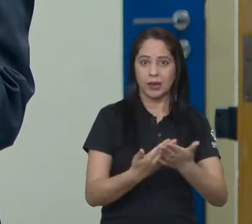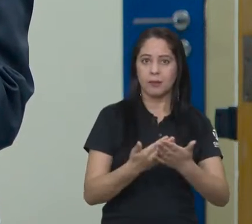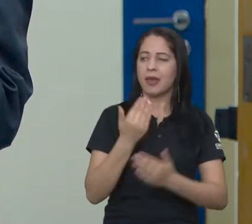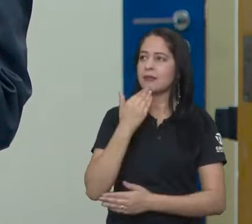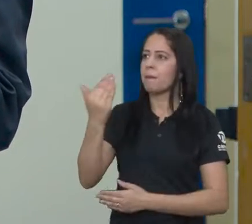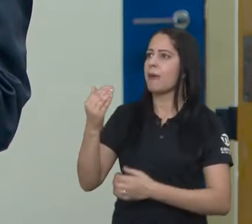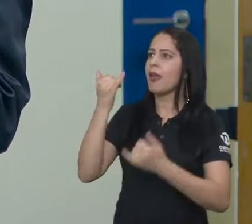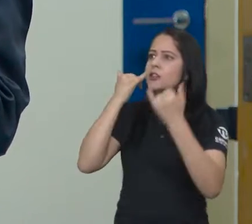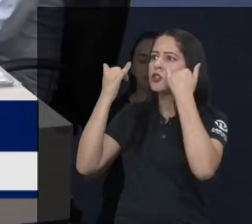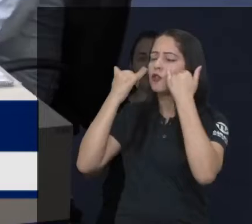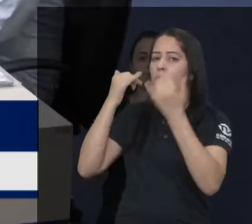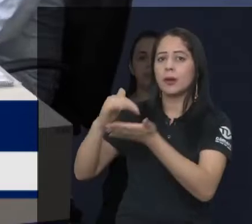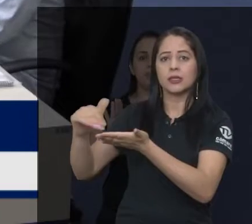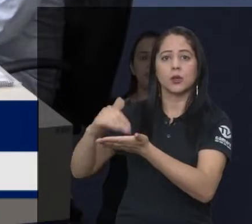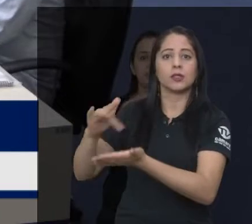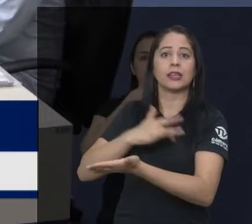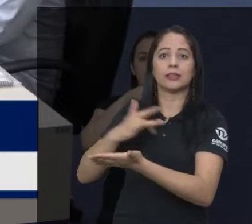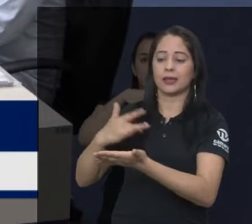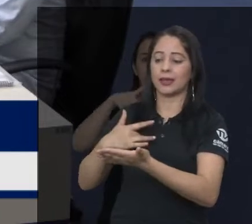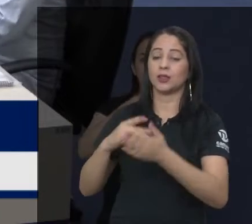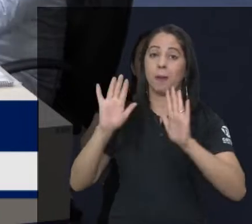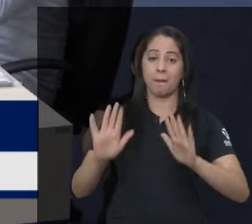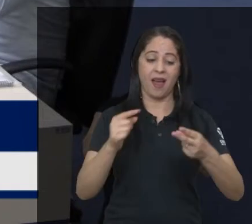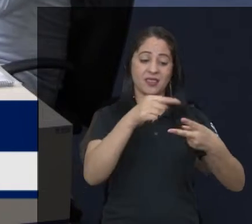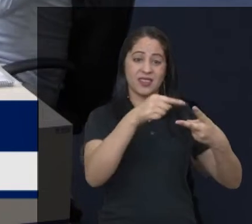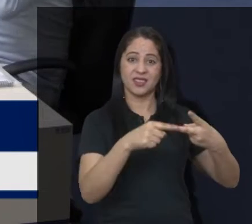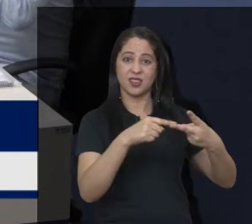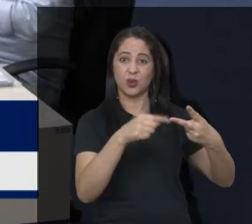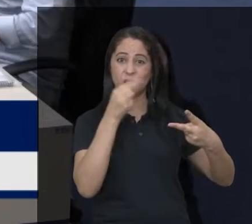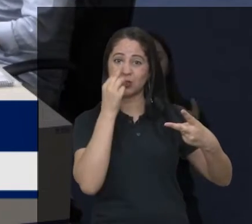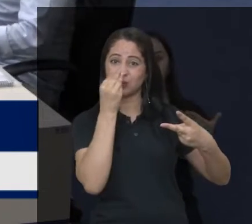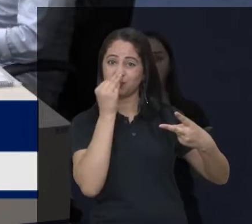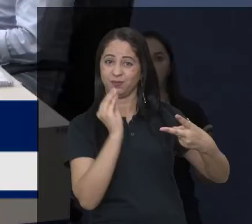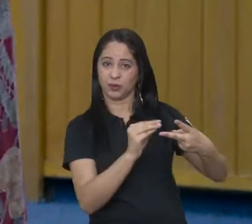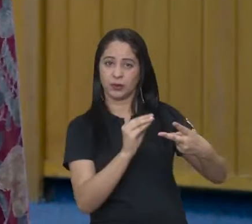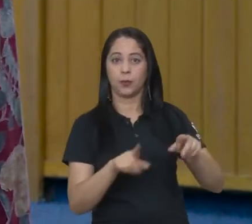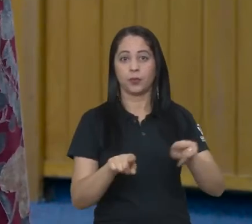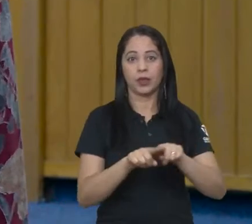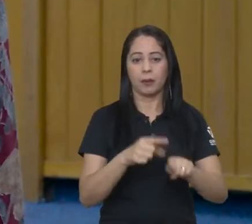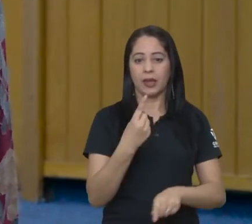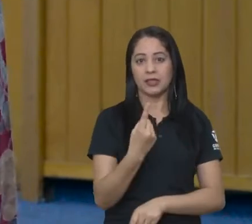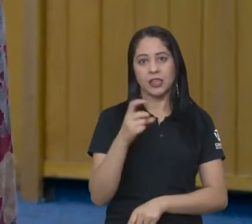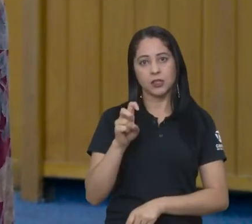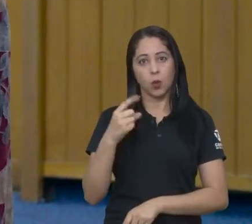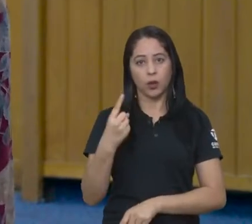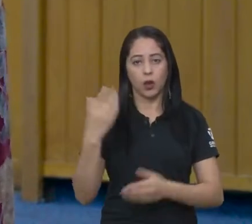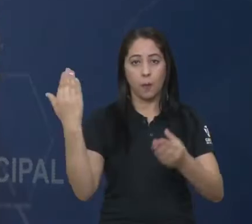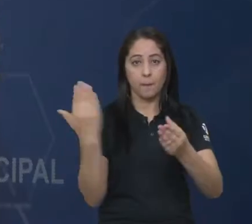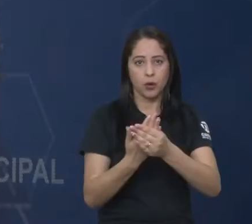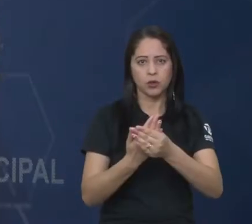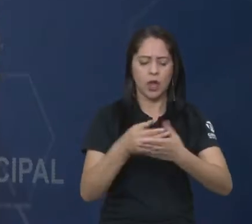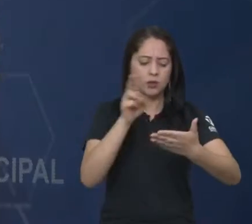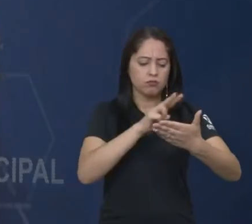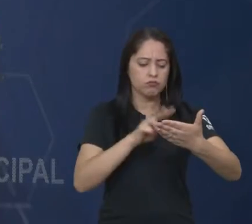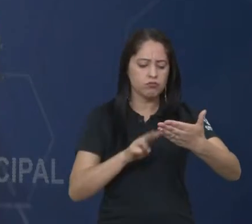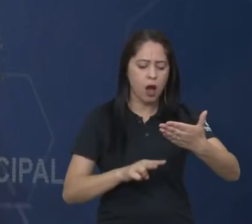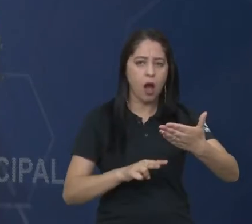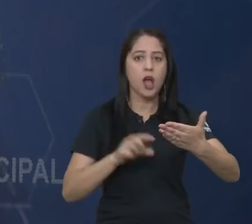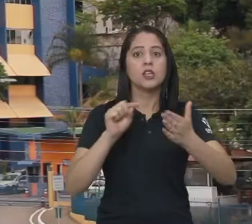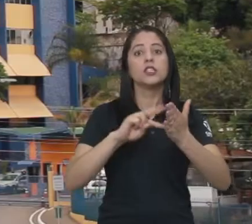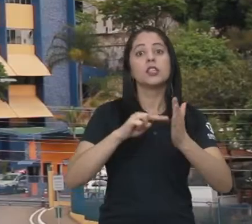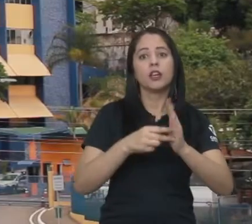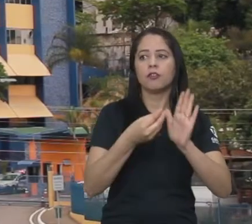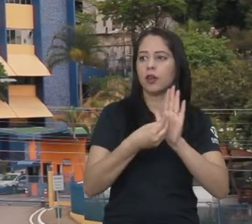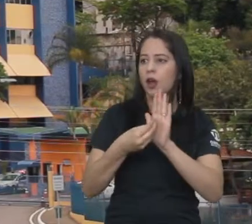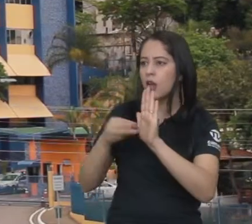requerimentos que solicitavam informações à Secretaria de Saúde foram rejeitados e outros 151 processos para